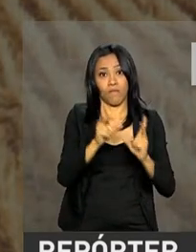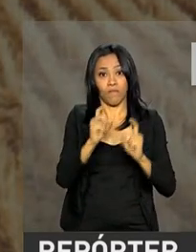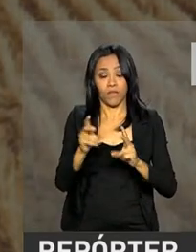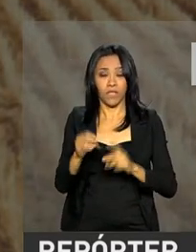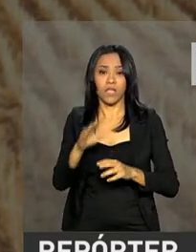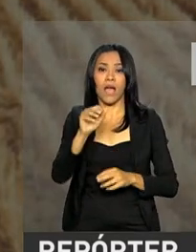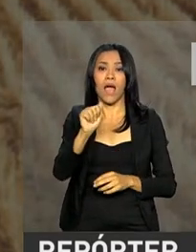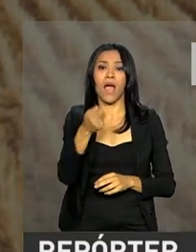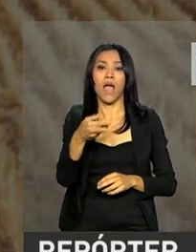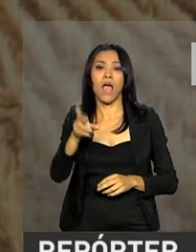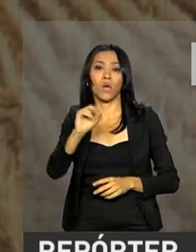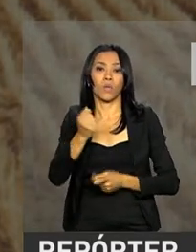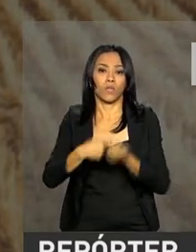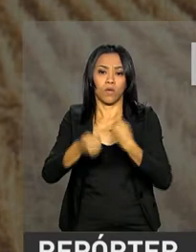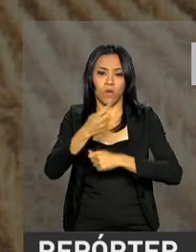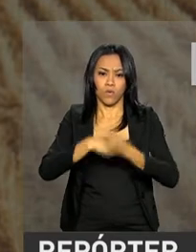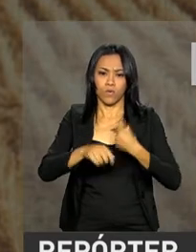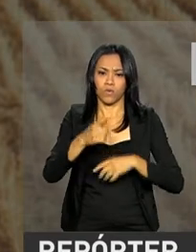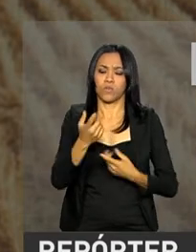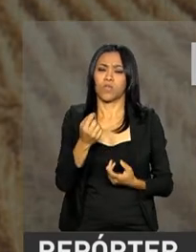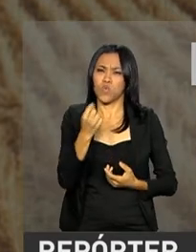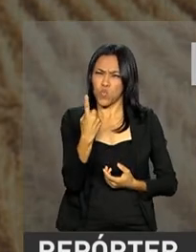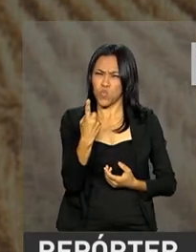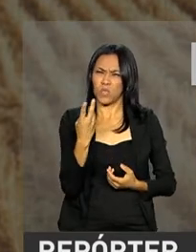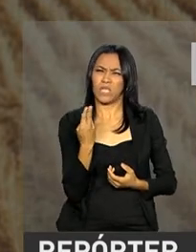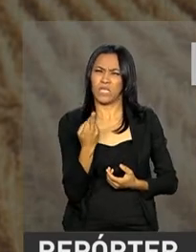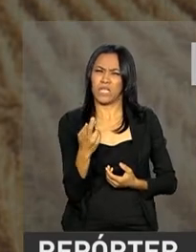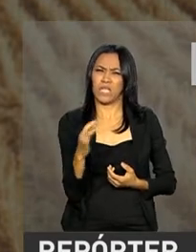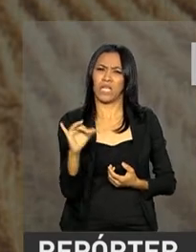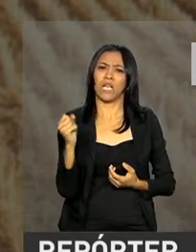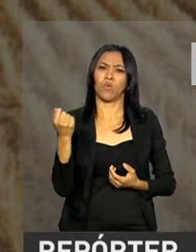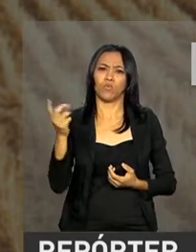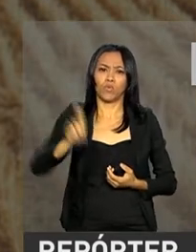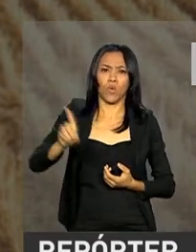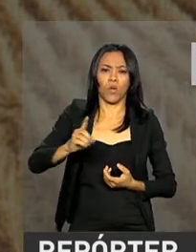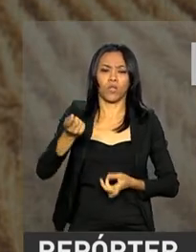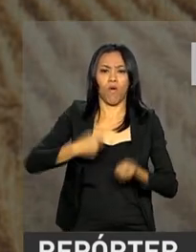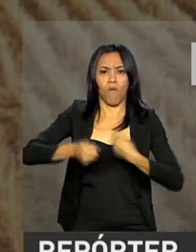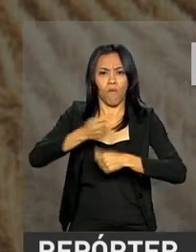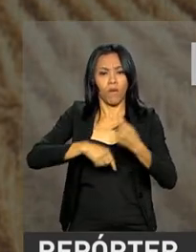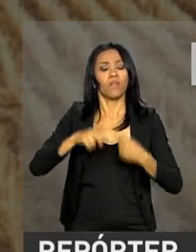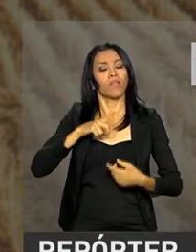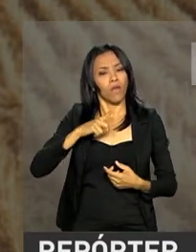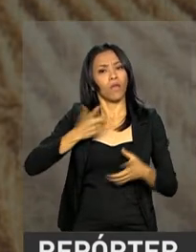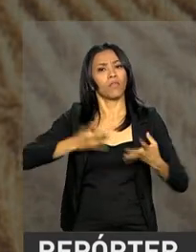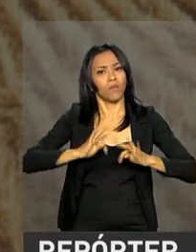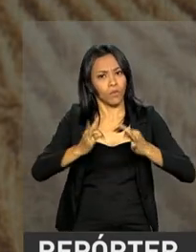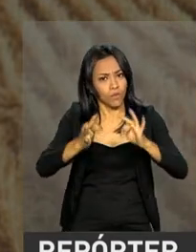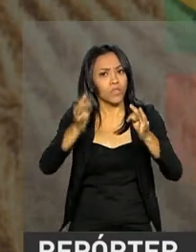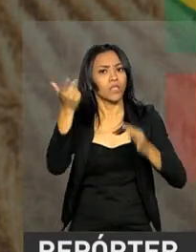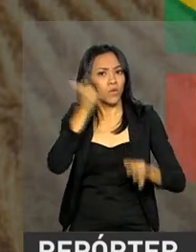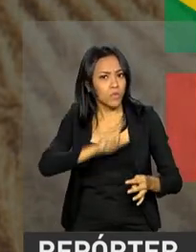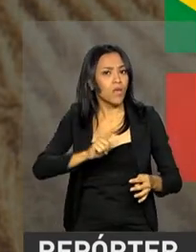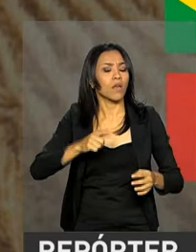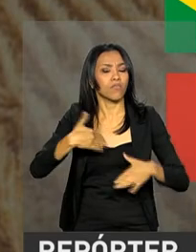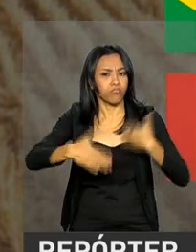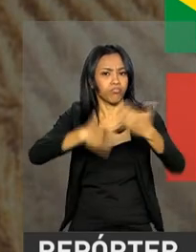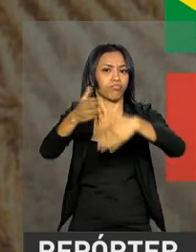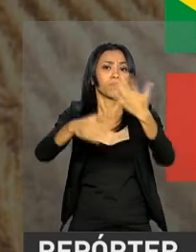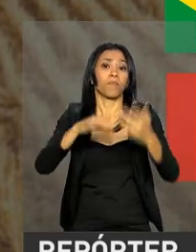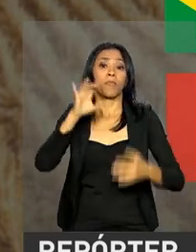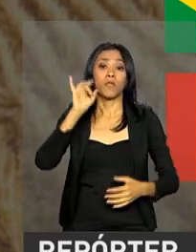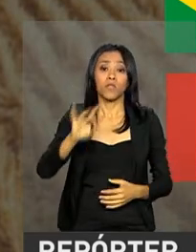movimenta mais de US$ 1 trilhão. O setor tem tecnologia e capacidade para crescer na comunidade árabe. Somente